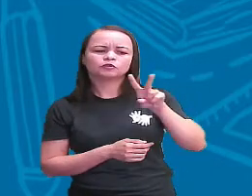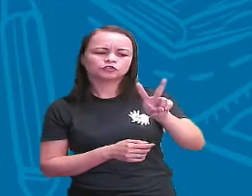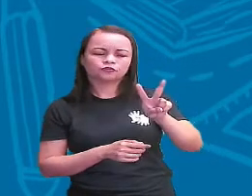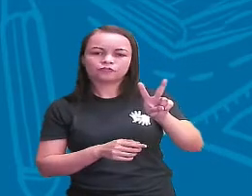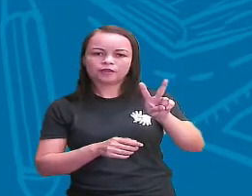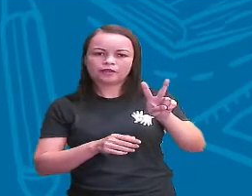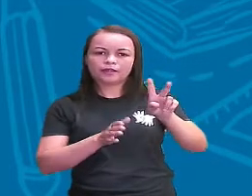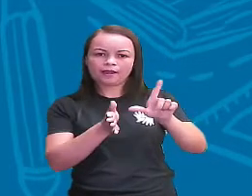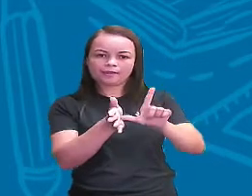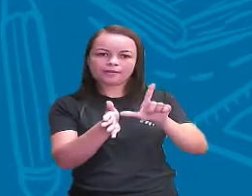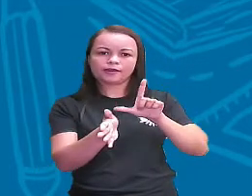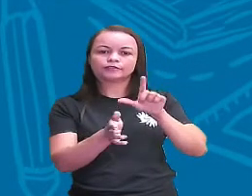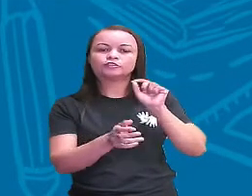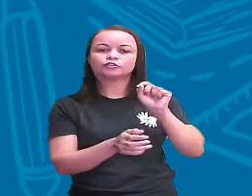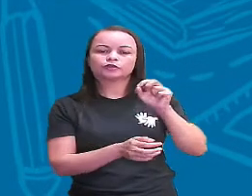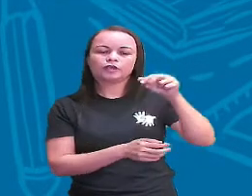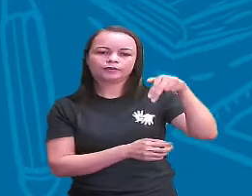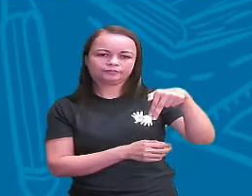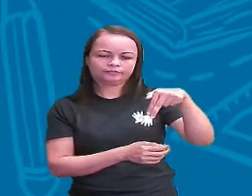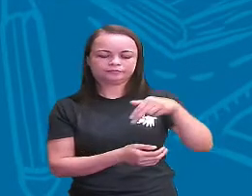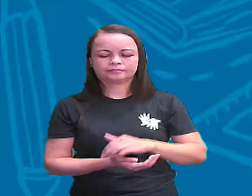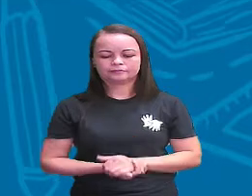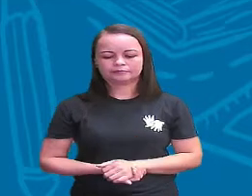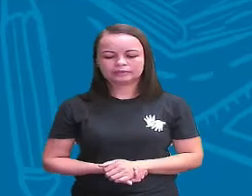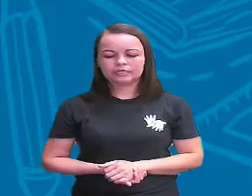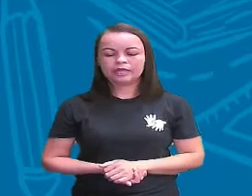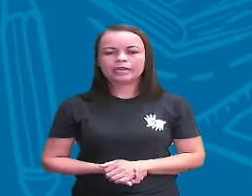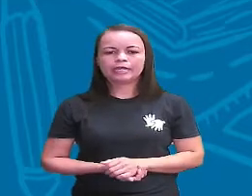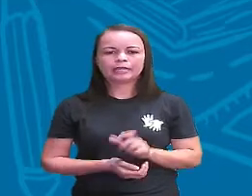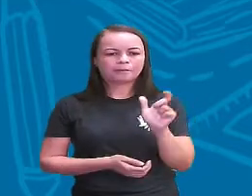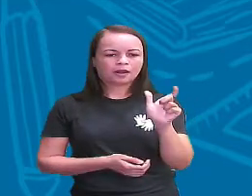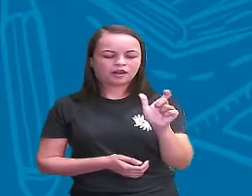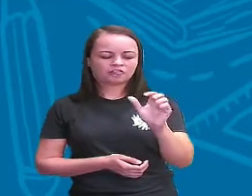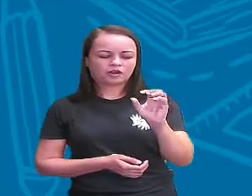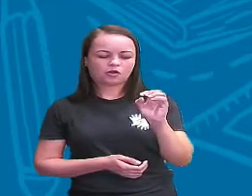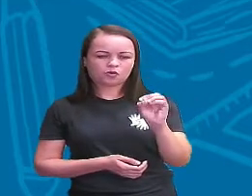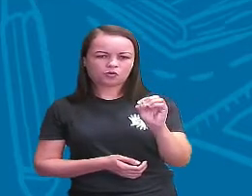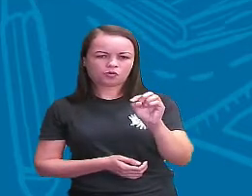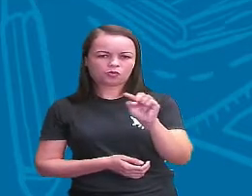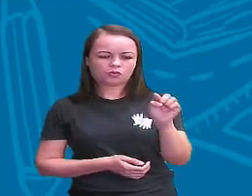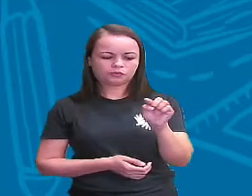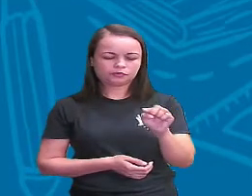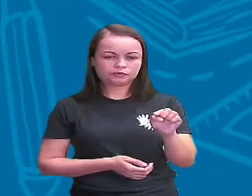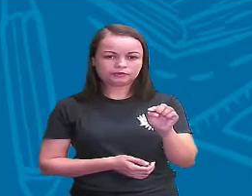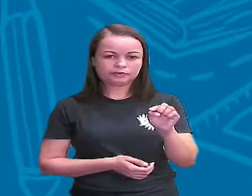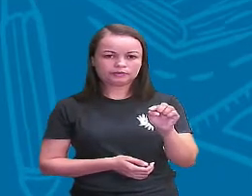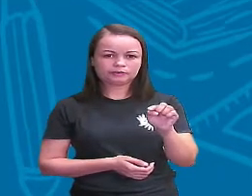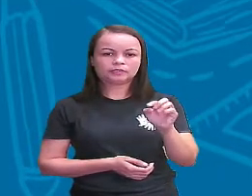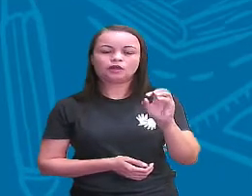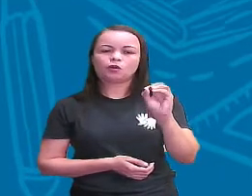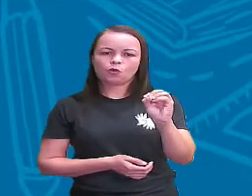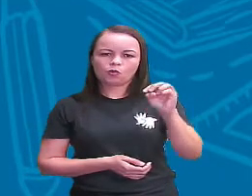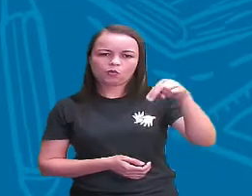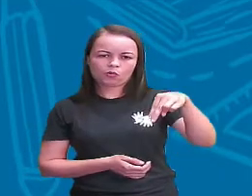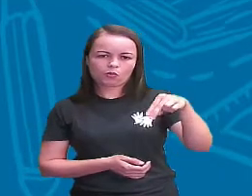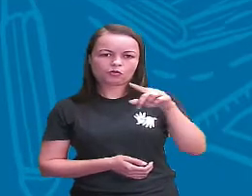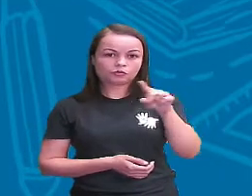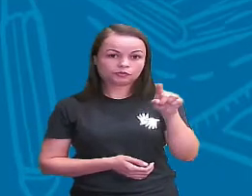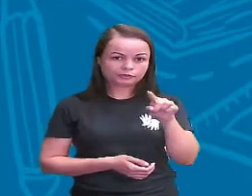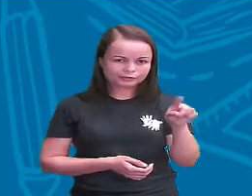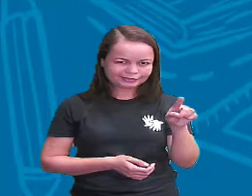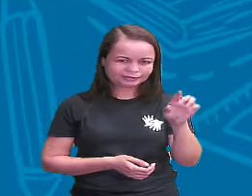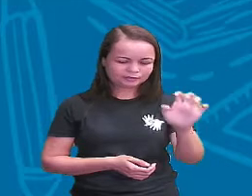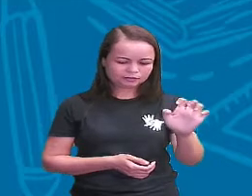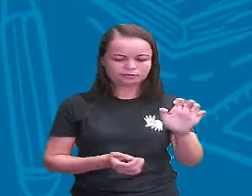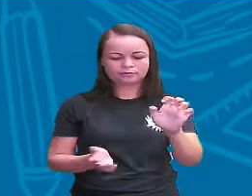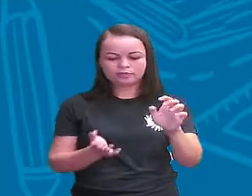um N. E na palavra 11, temos aí a letrinha Z, onde eu coloco a letrinha